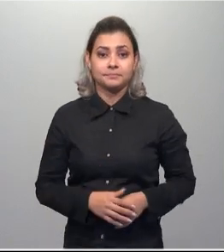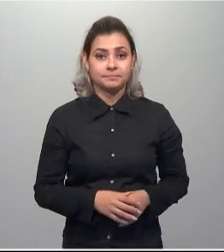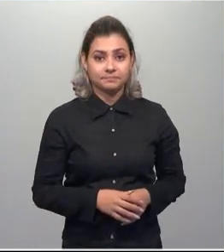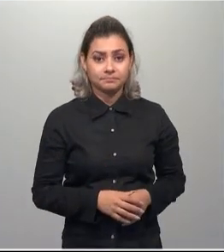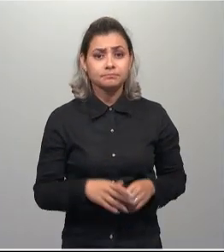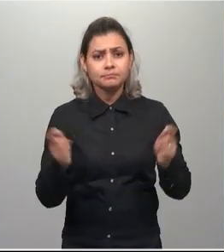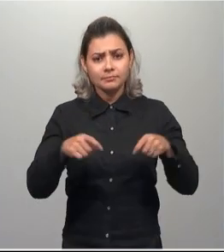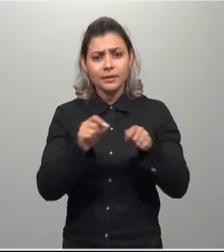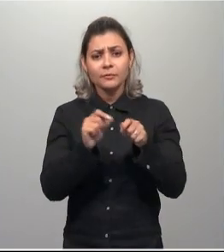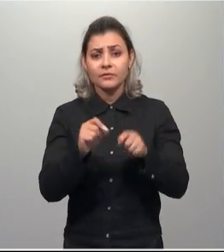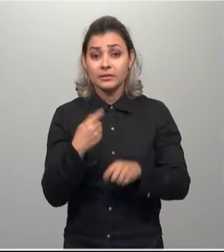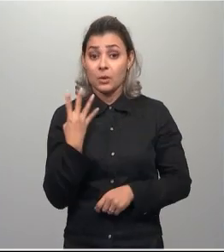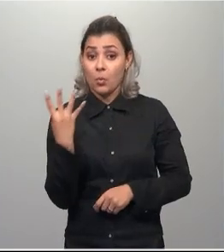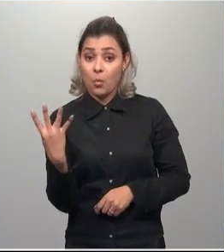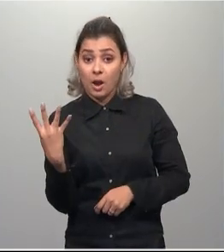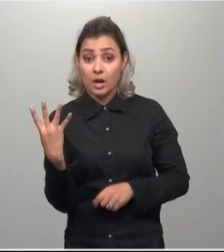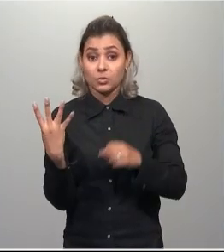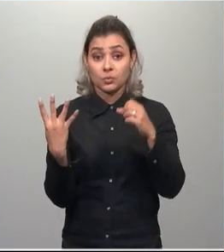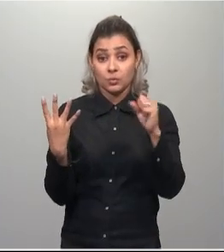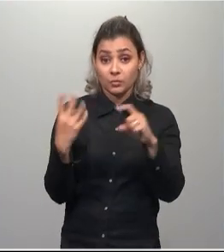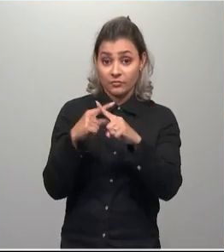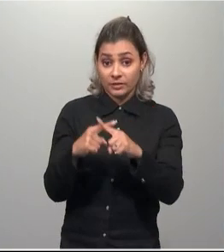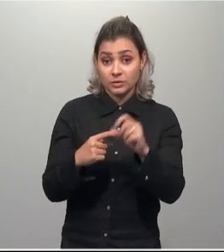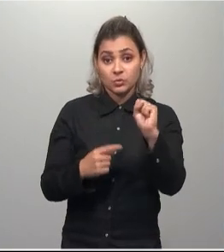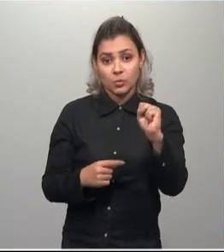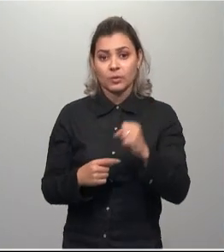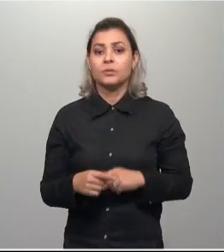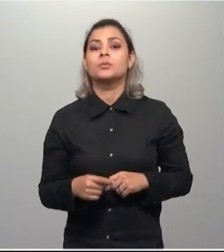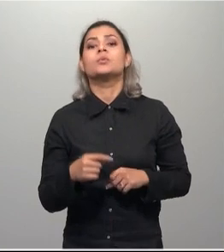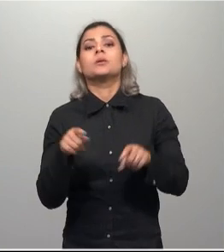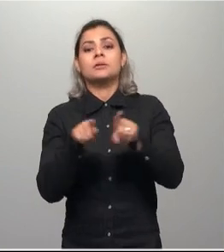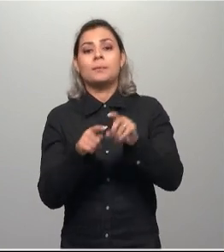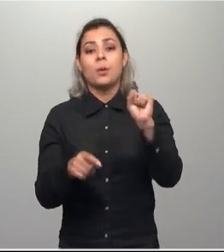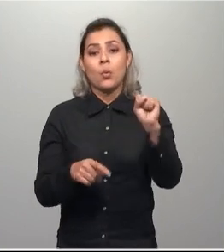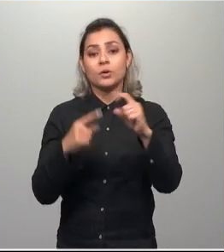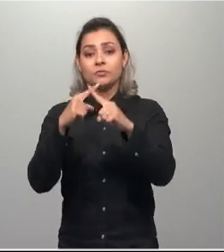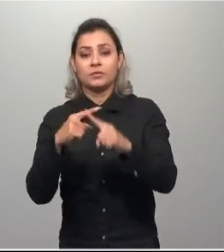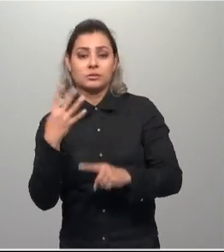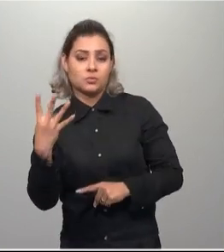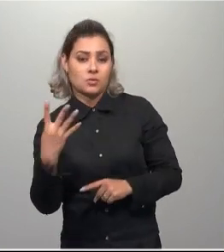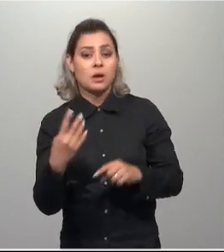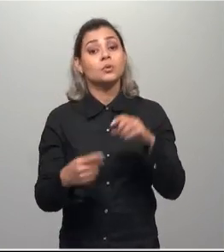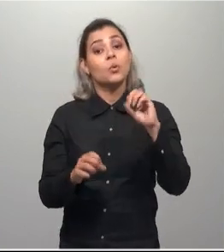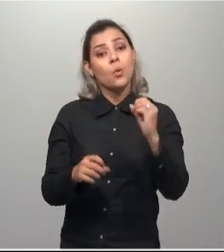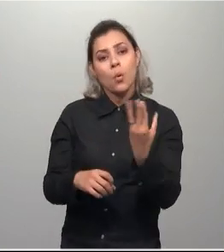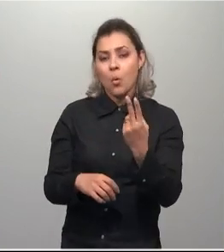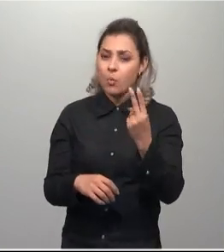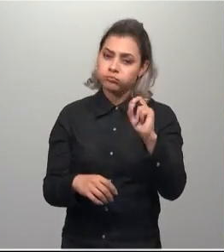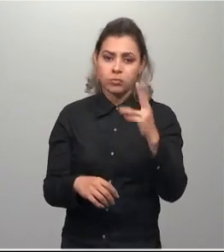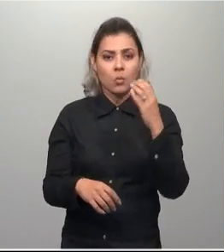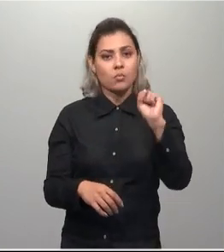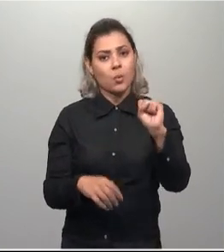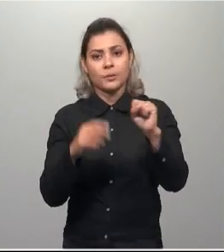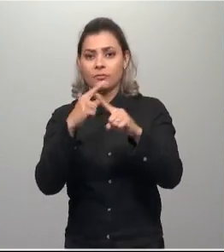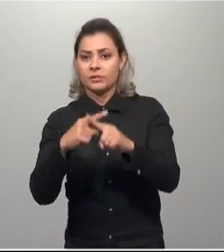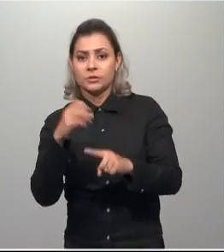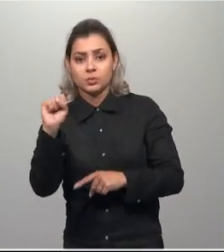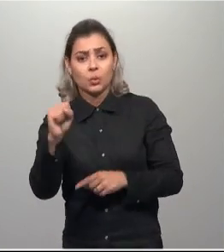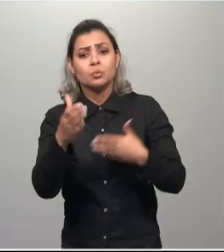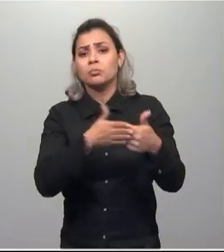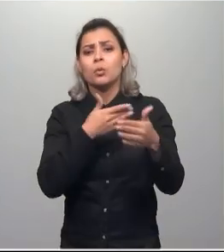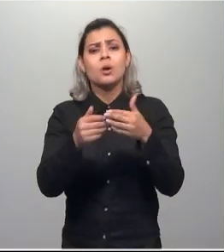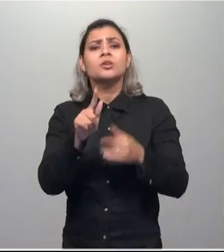quatro por 88 por 48 por 8 16 capô 16k indica por um giga contas eu